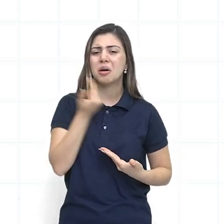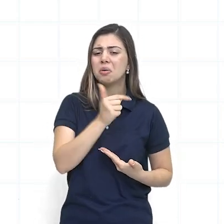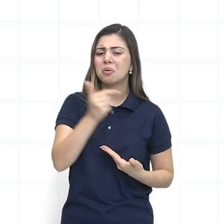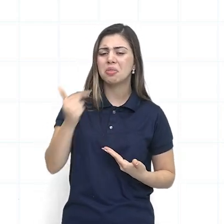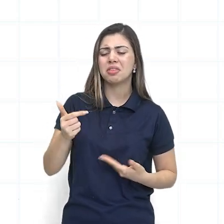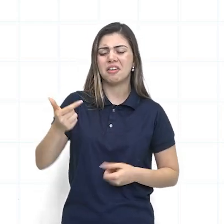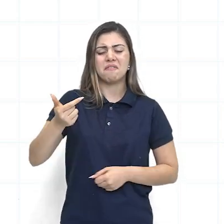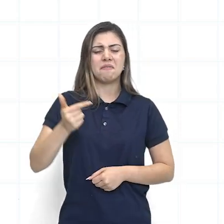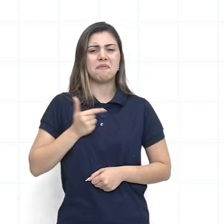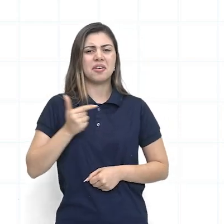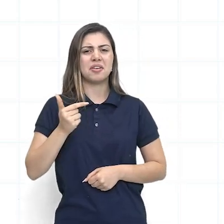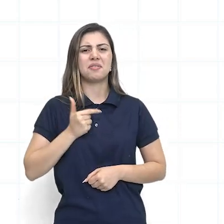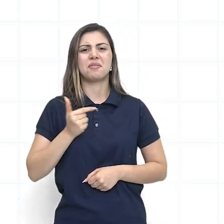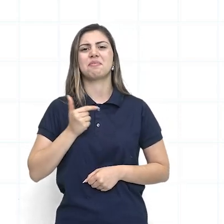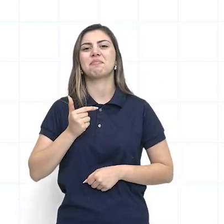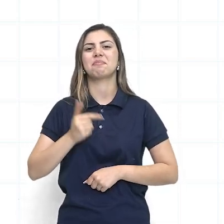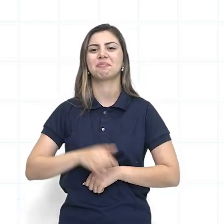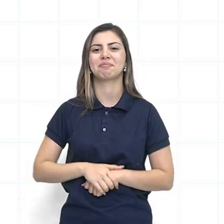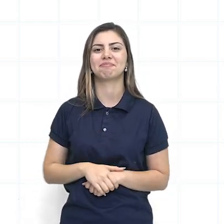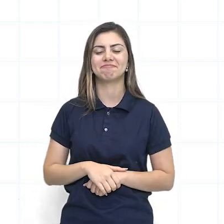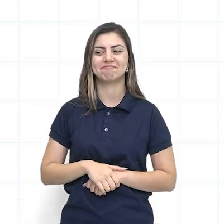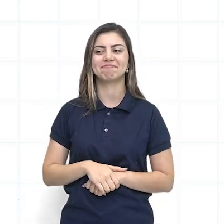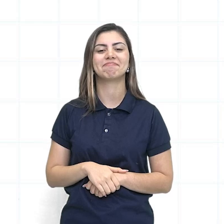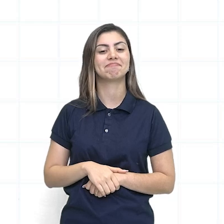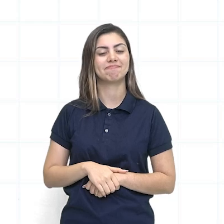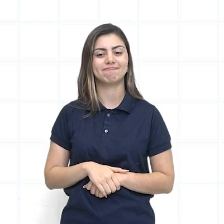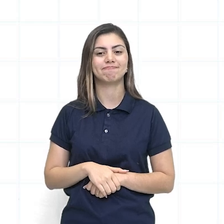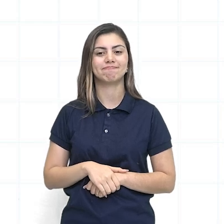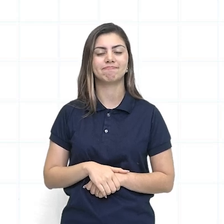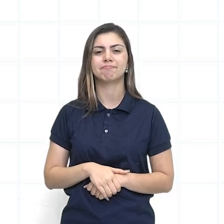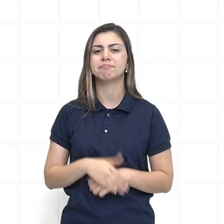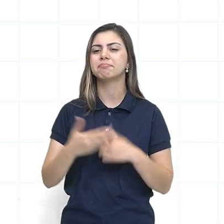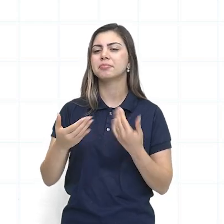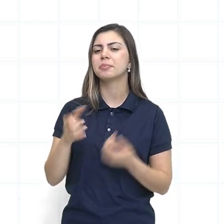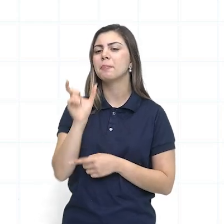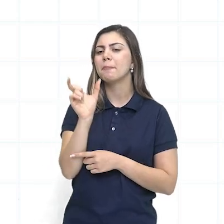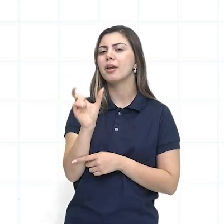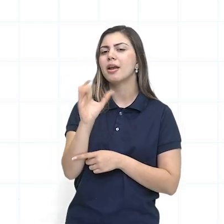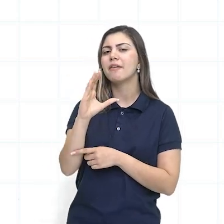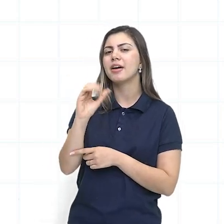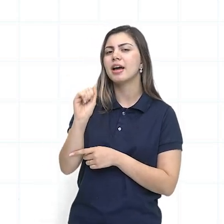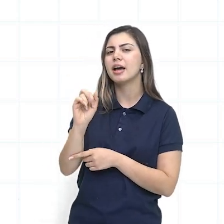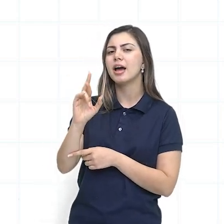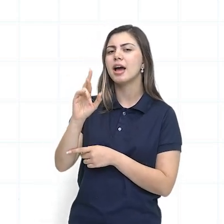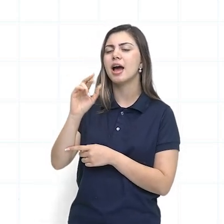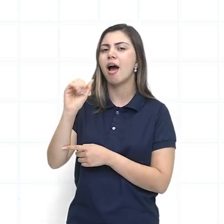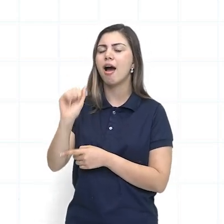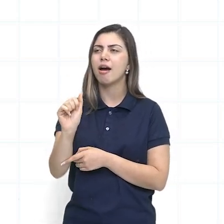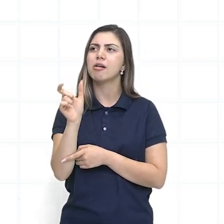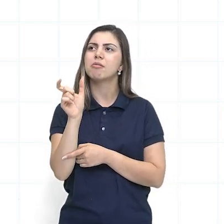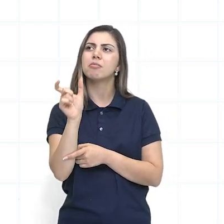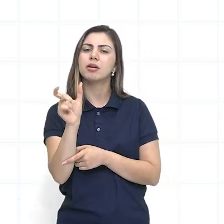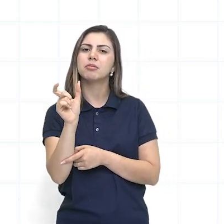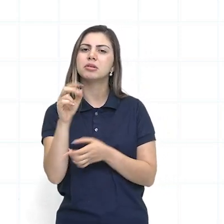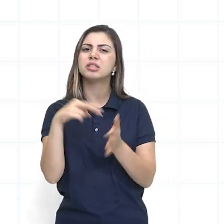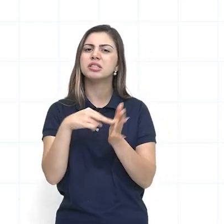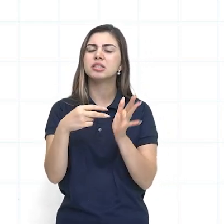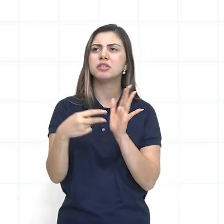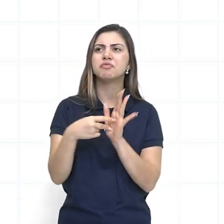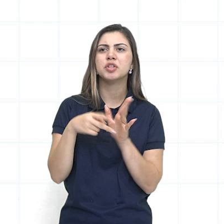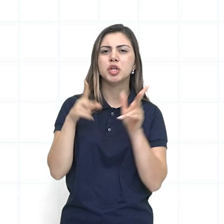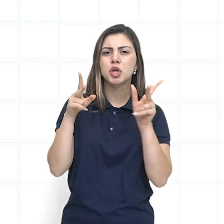desdentado e feio. Será que cara significa a